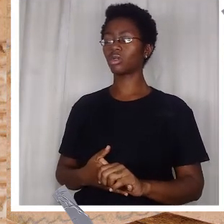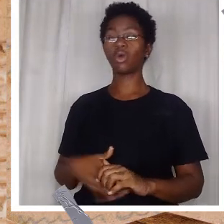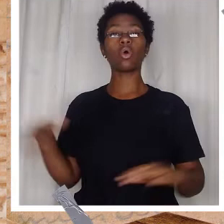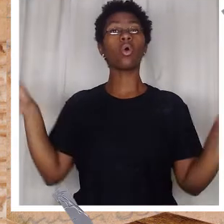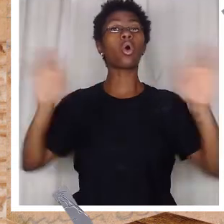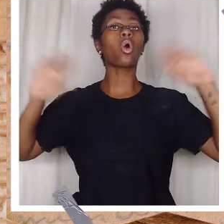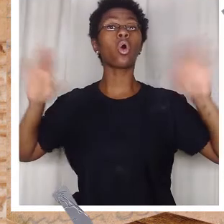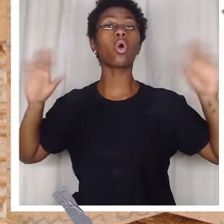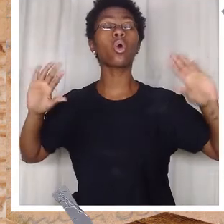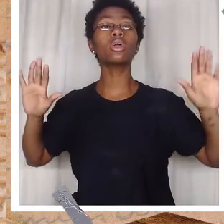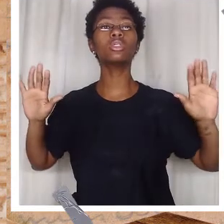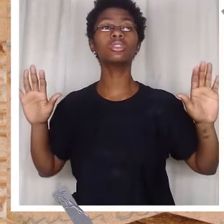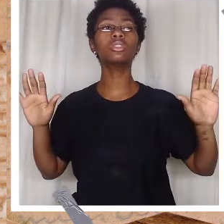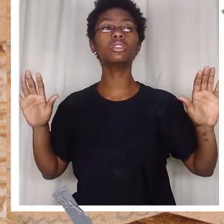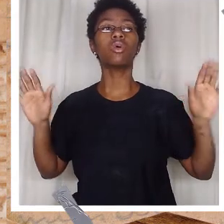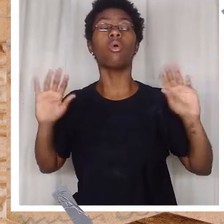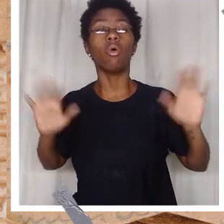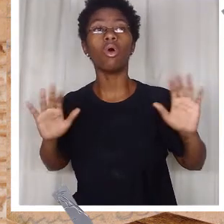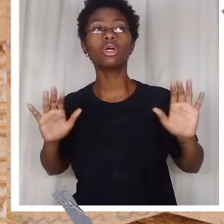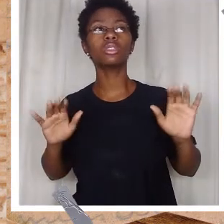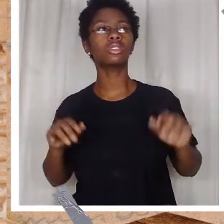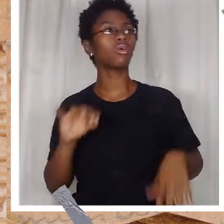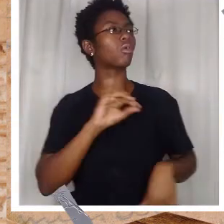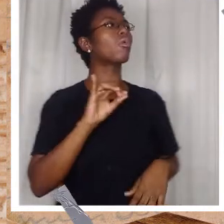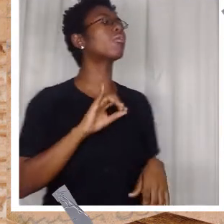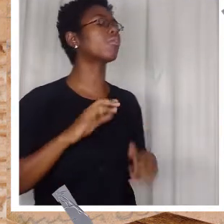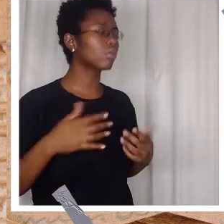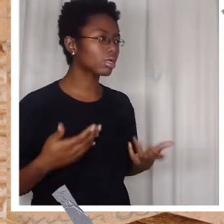Alô? Oi. Sim.